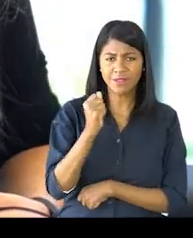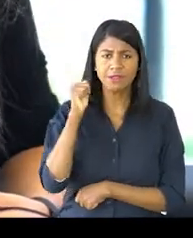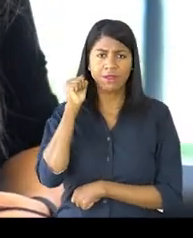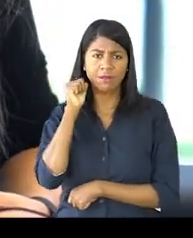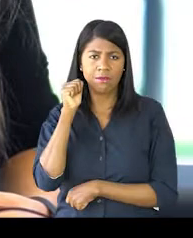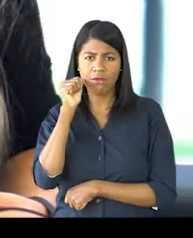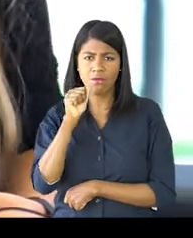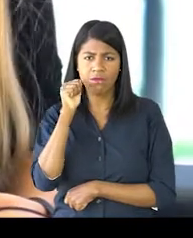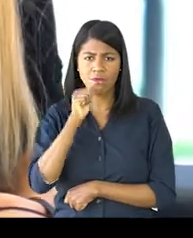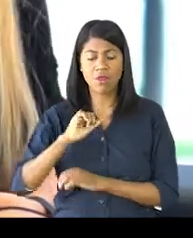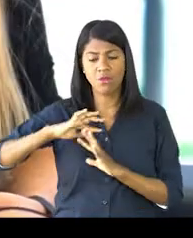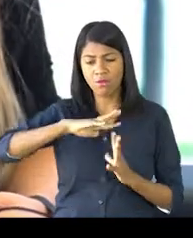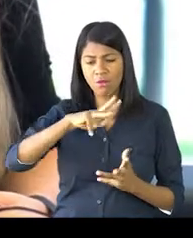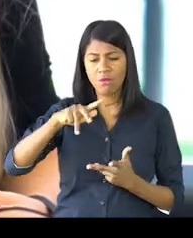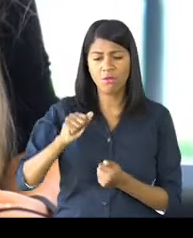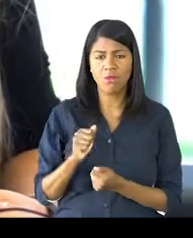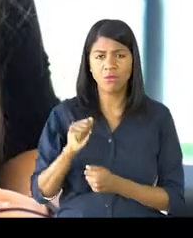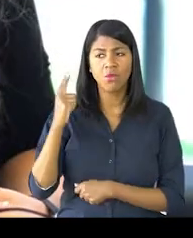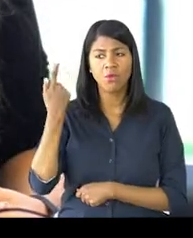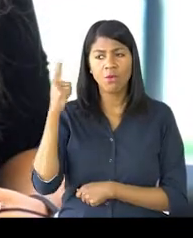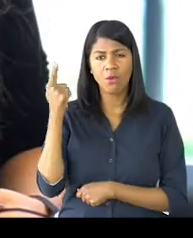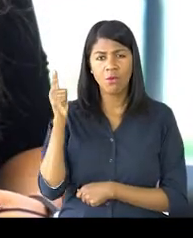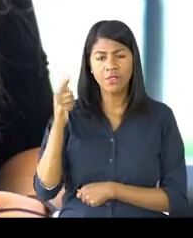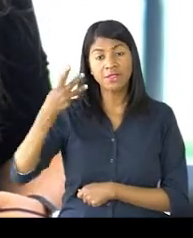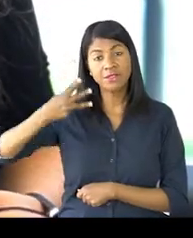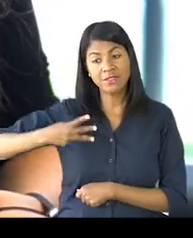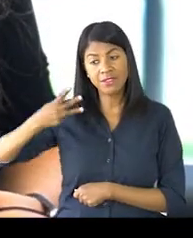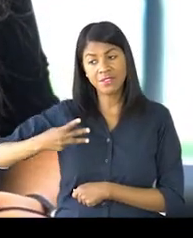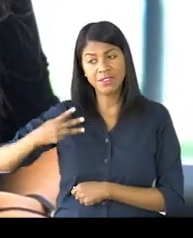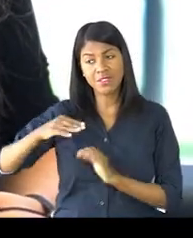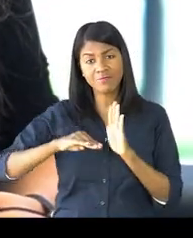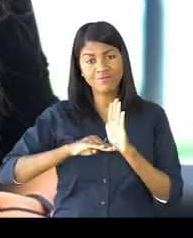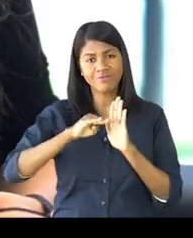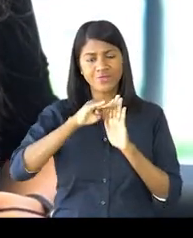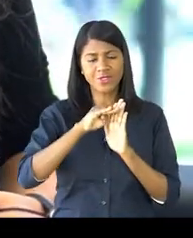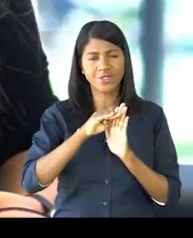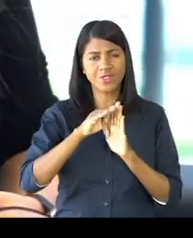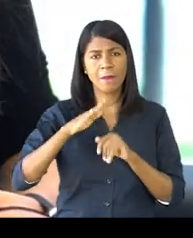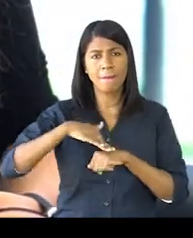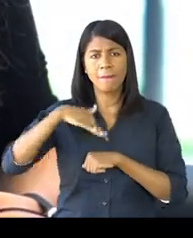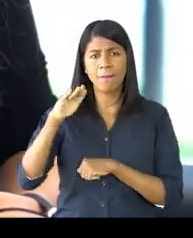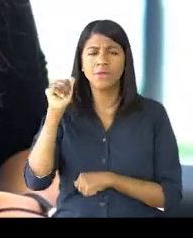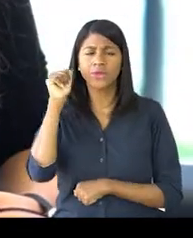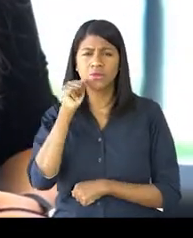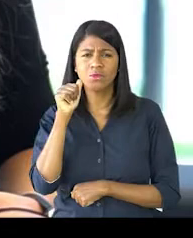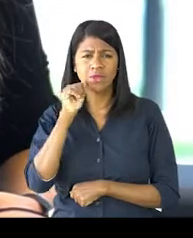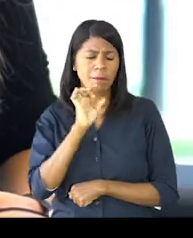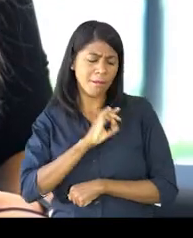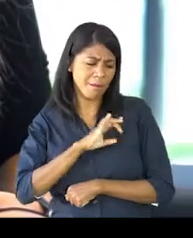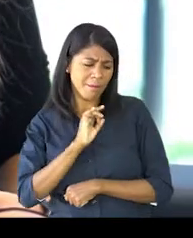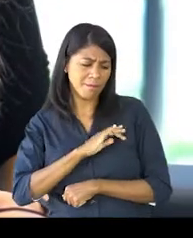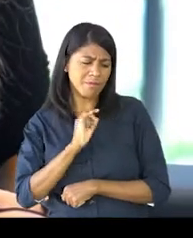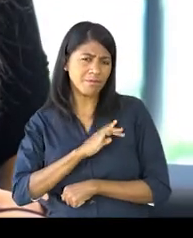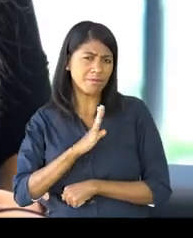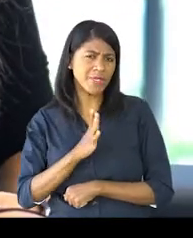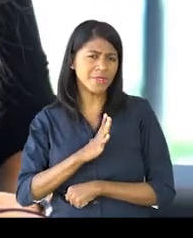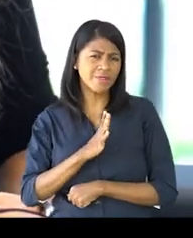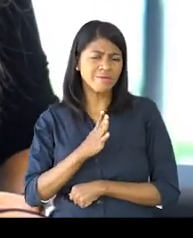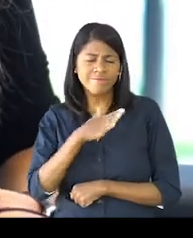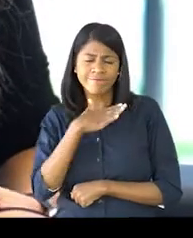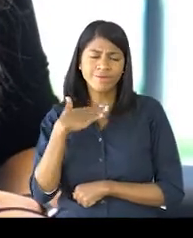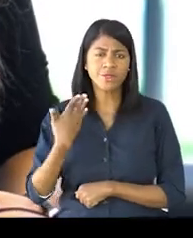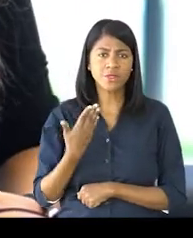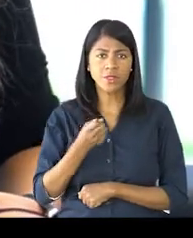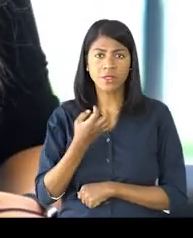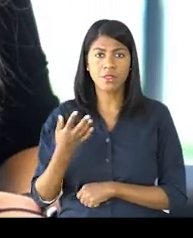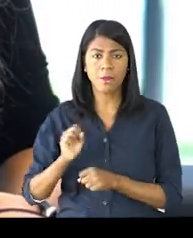no mundo. Isso é muito grave. Goiás está em terceiro lugar no quinto país, onde mais as mulheres